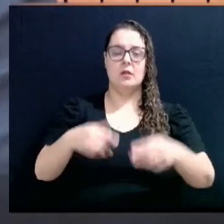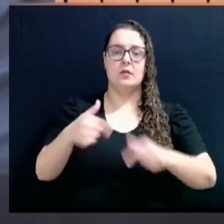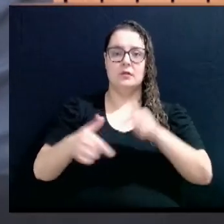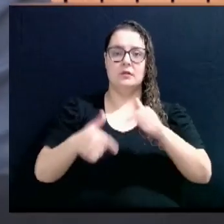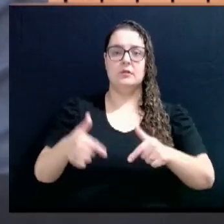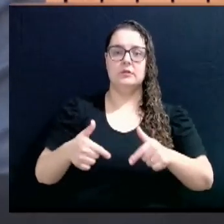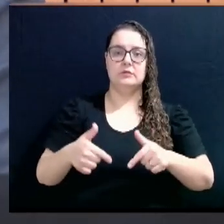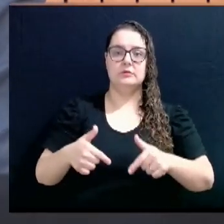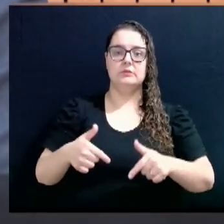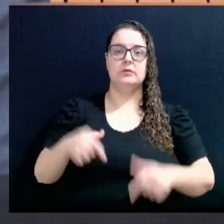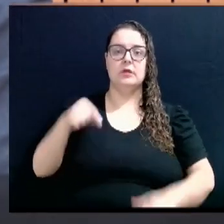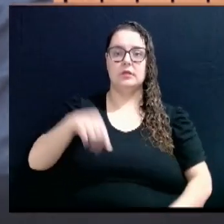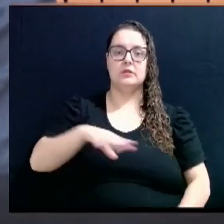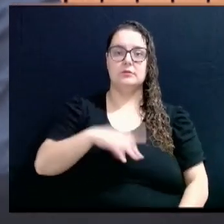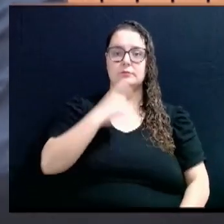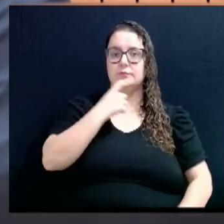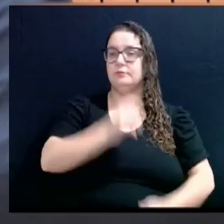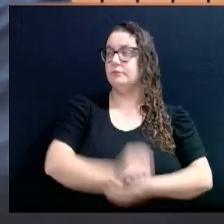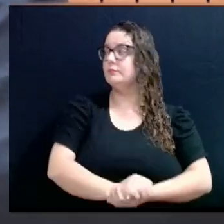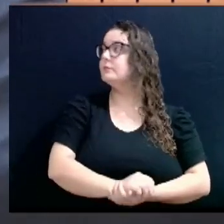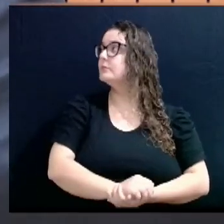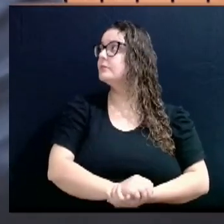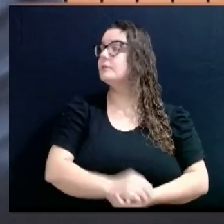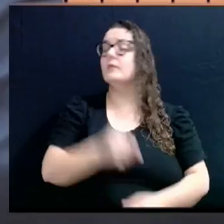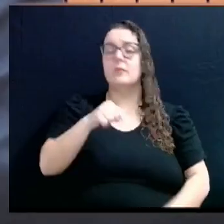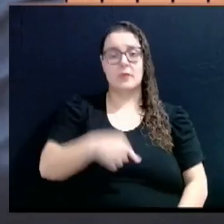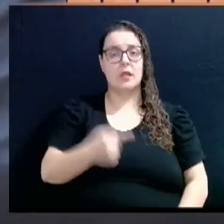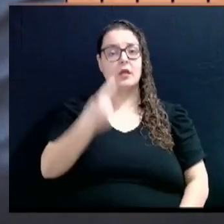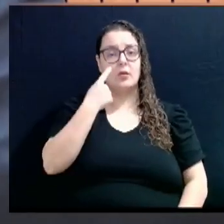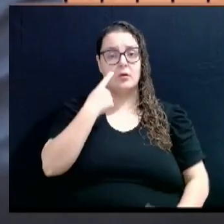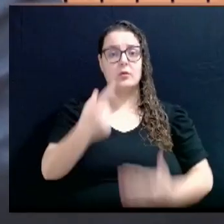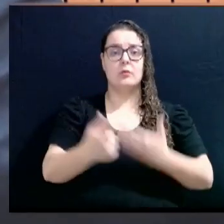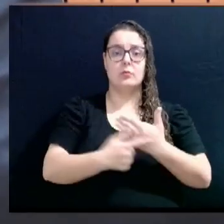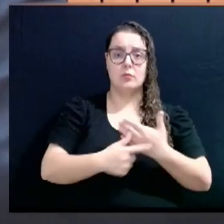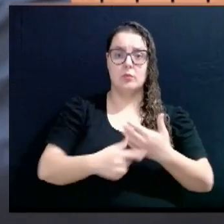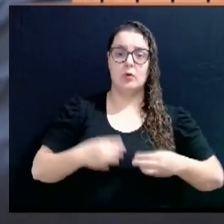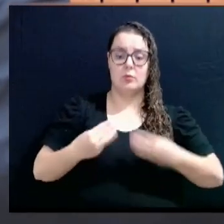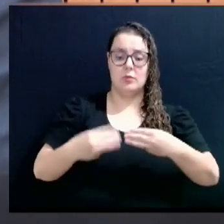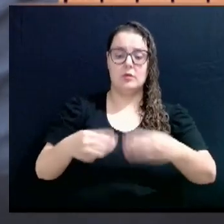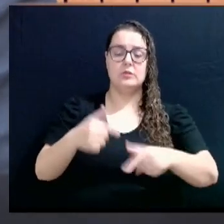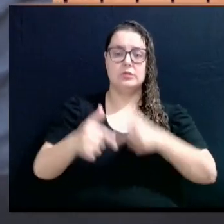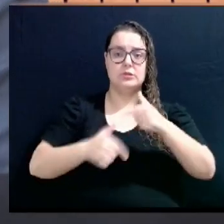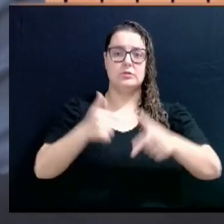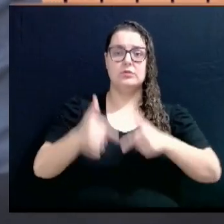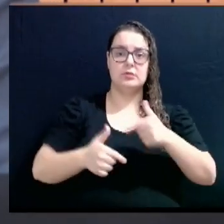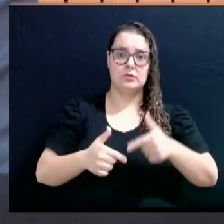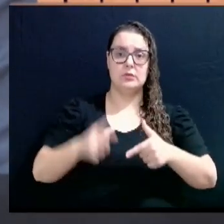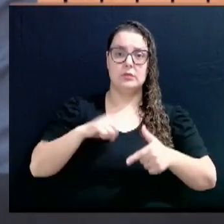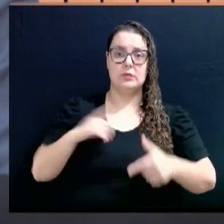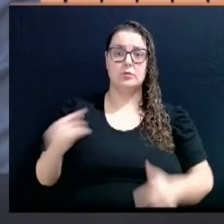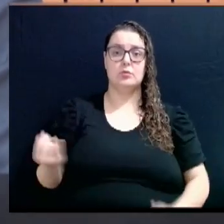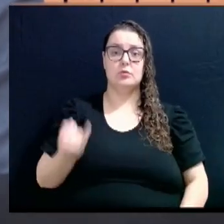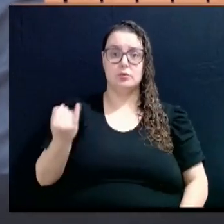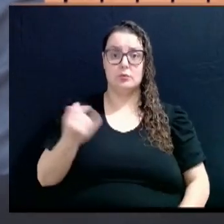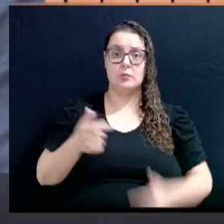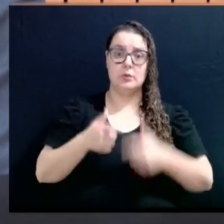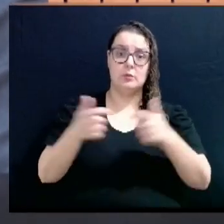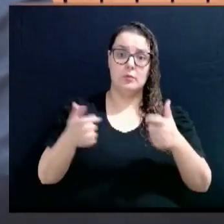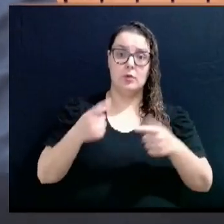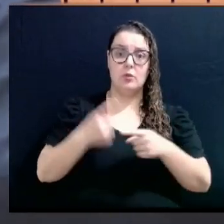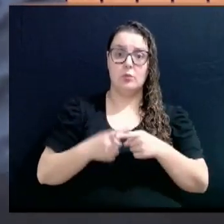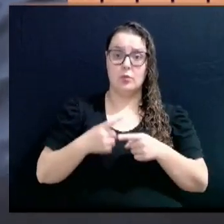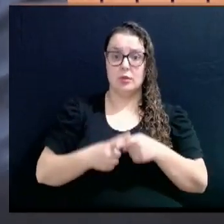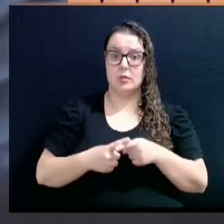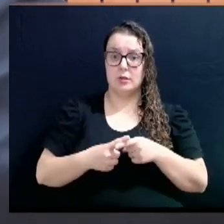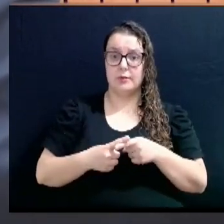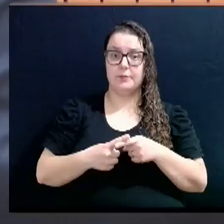Campinas. Nesse sentido é que eu vejo que o papel do Ministério do Trabalho ele tem uma importância muito grande, porque ele